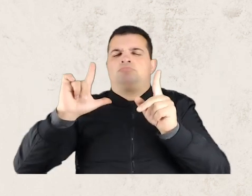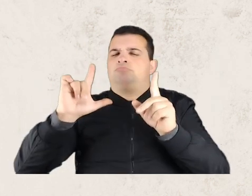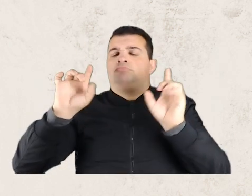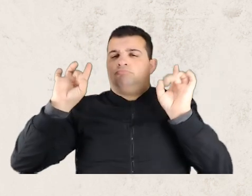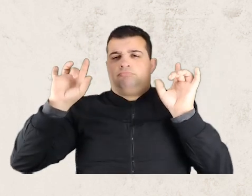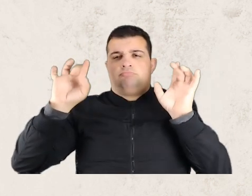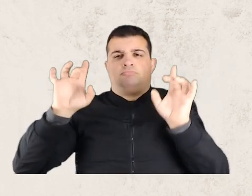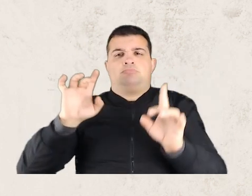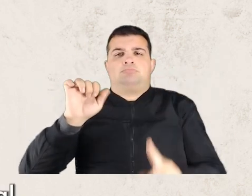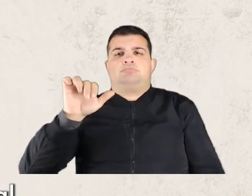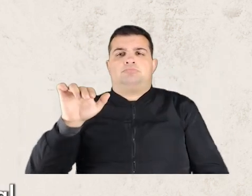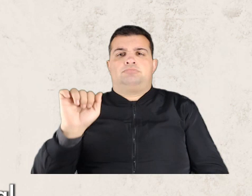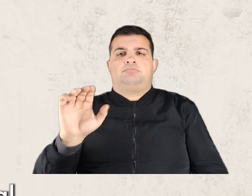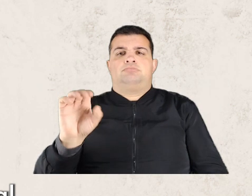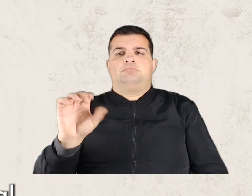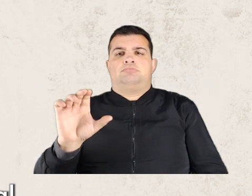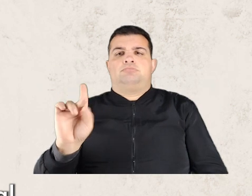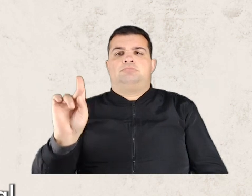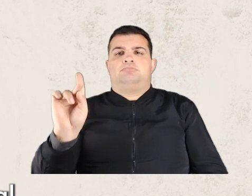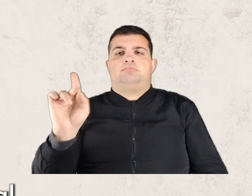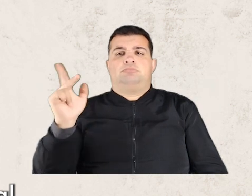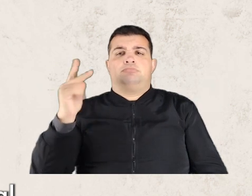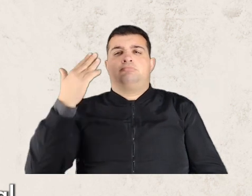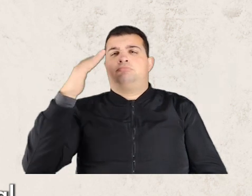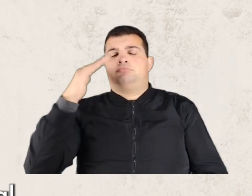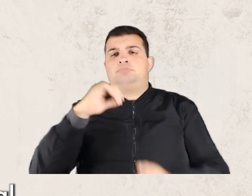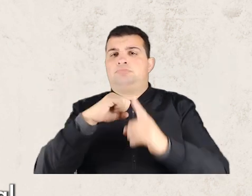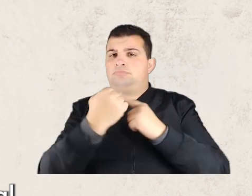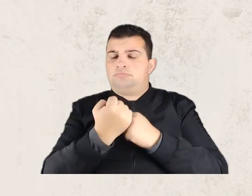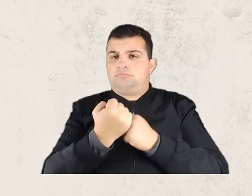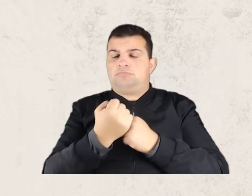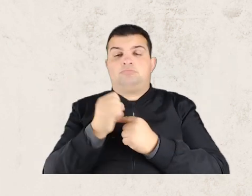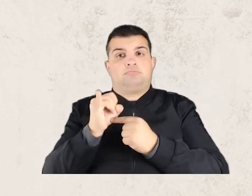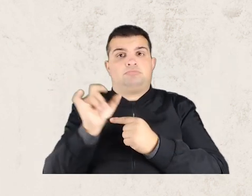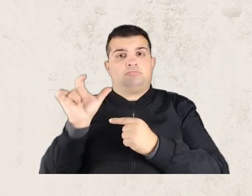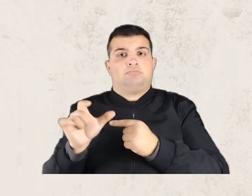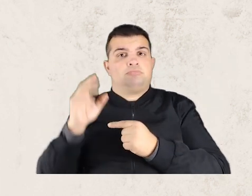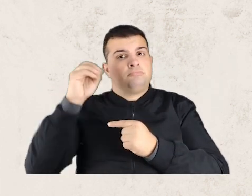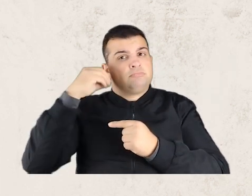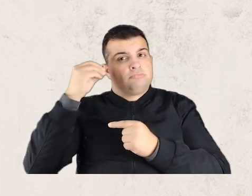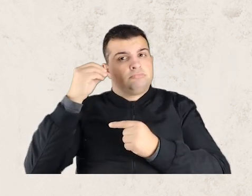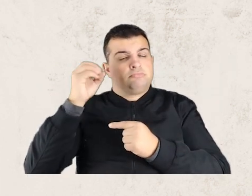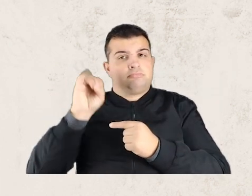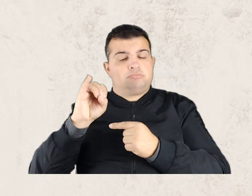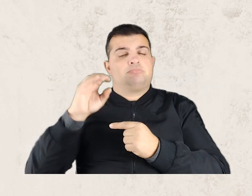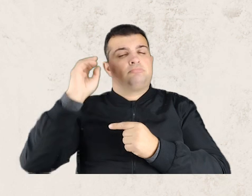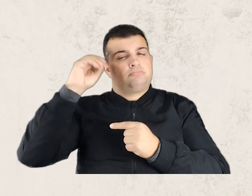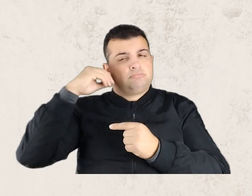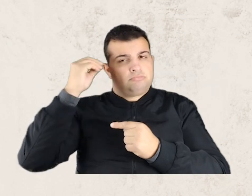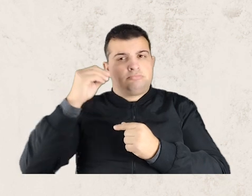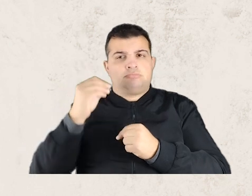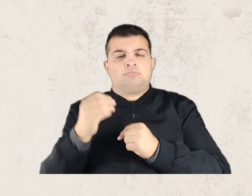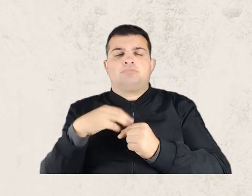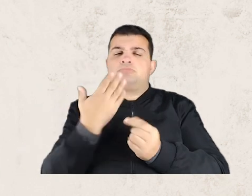nós. Isso é uma postura ética. Então, para se pensar na psicologia como social, política é uma palavra-chave, segundo